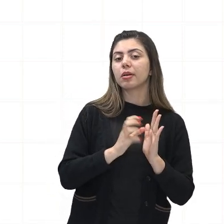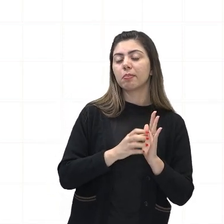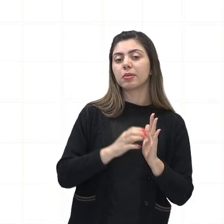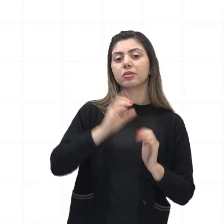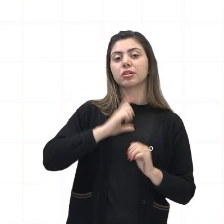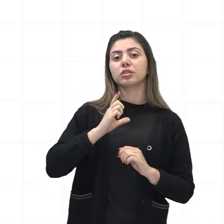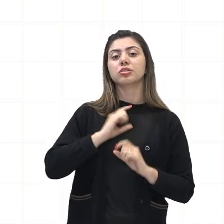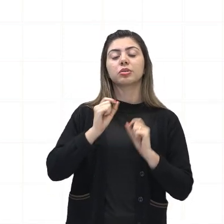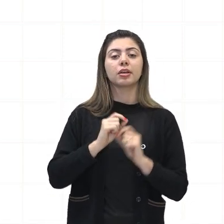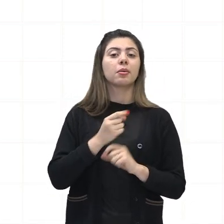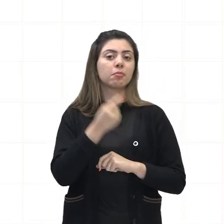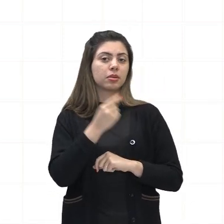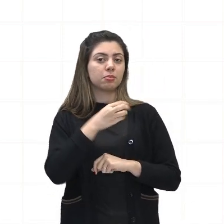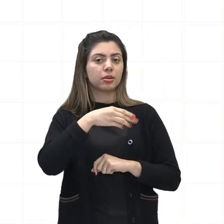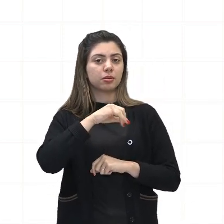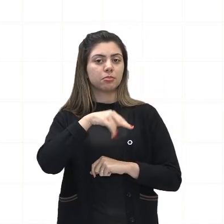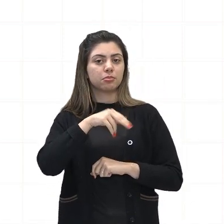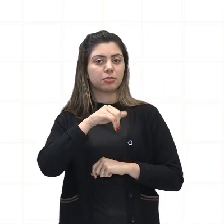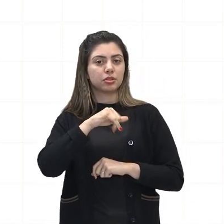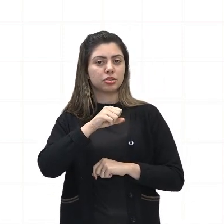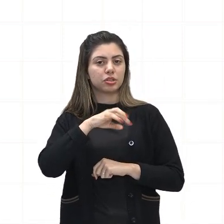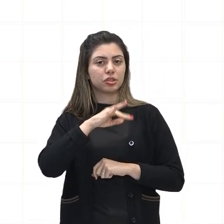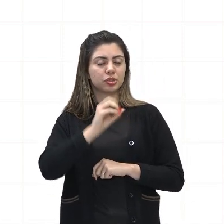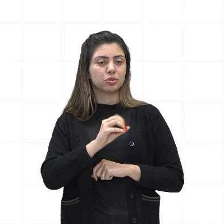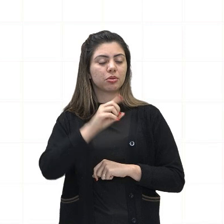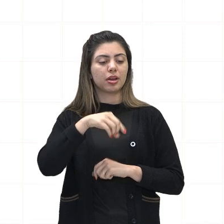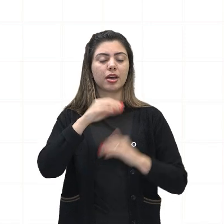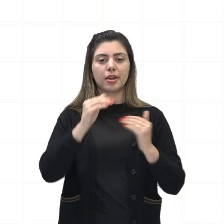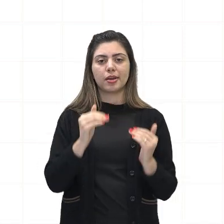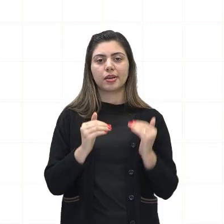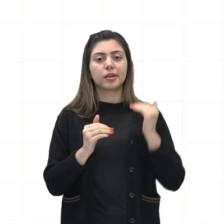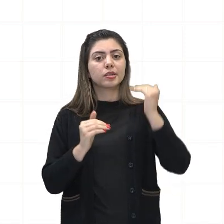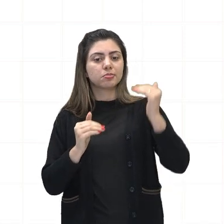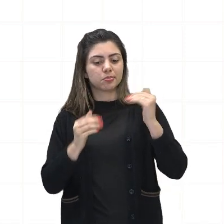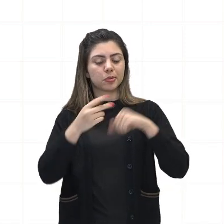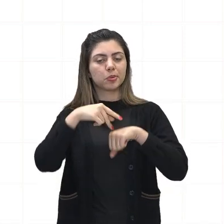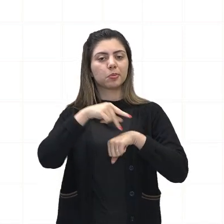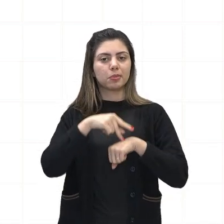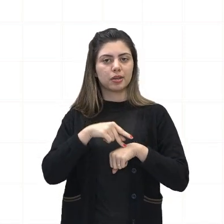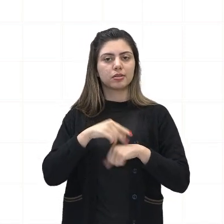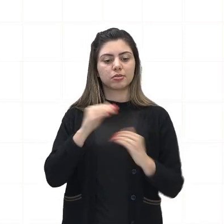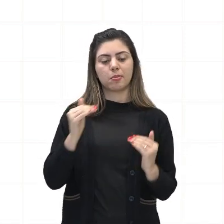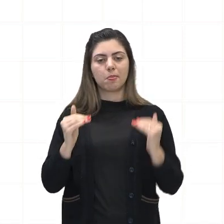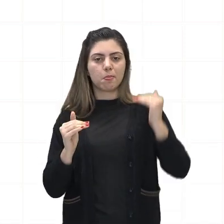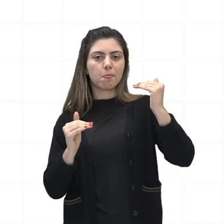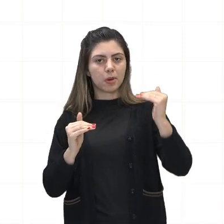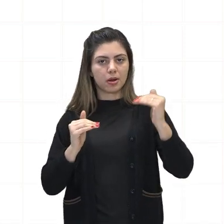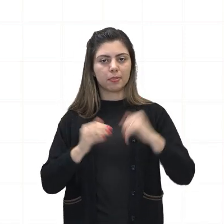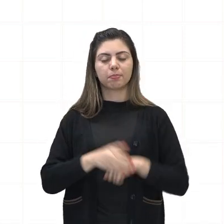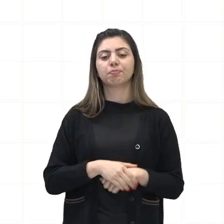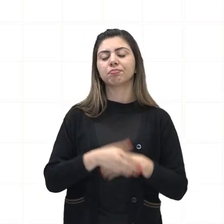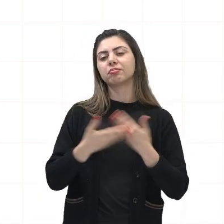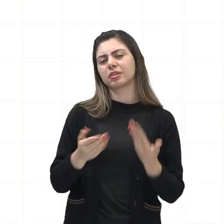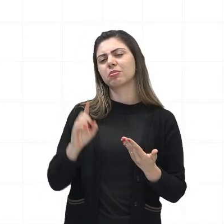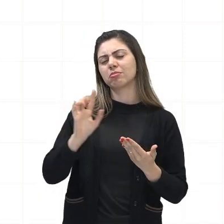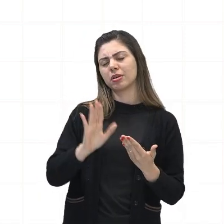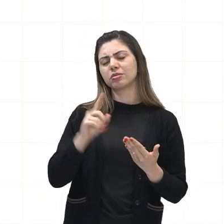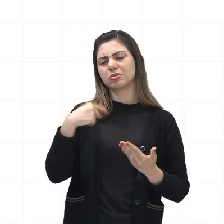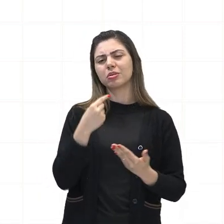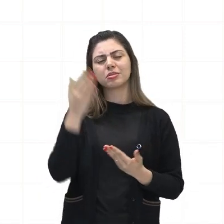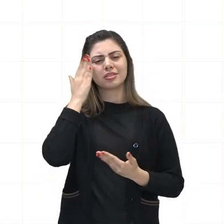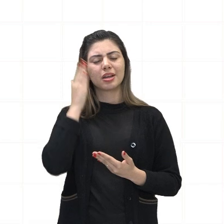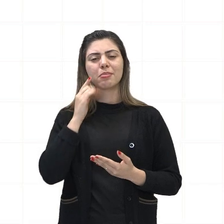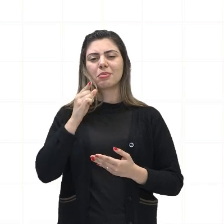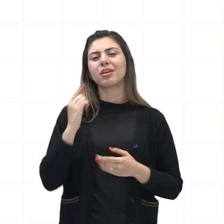da figura do primeiro-ministro, como poder maior dentro de uma nação, tá bom? Mas claro que a gente sabe que